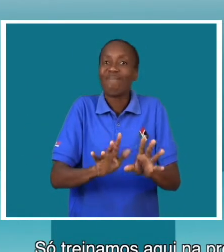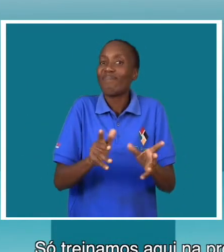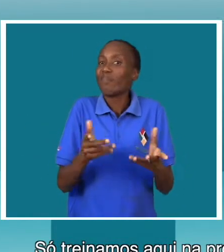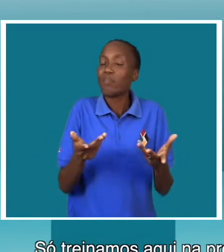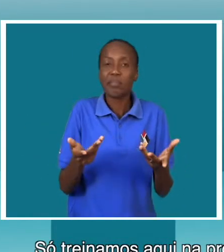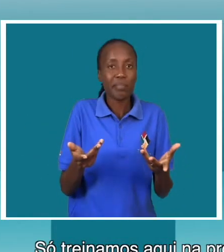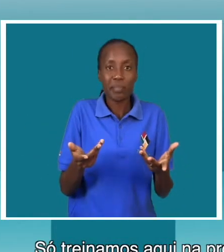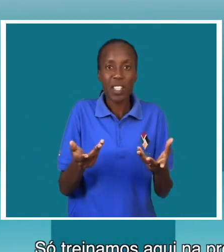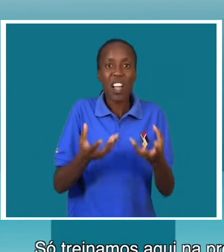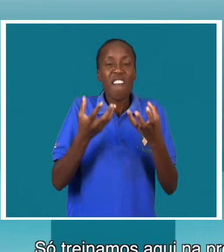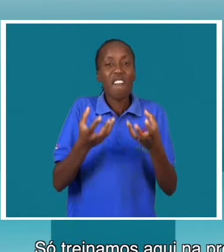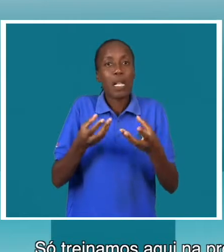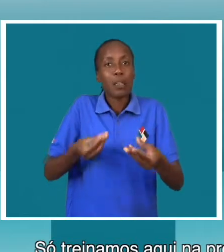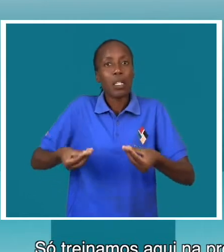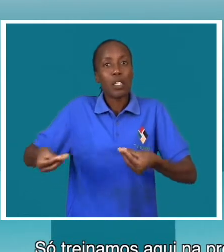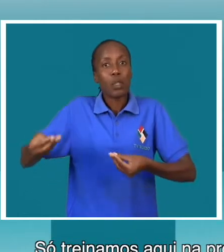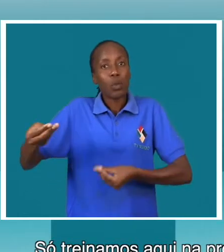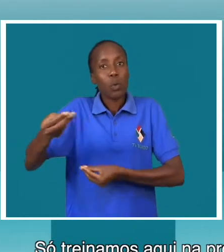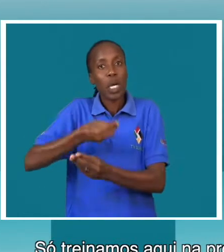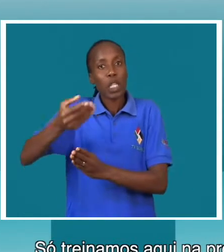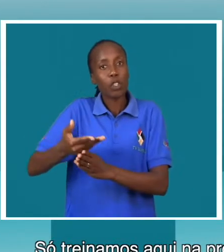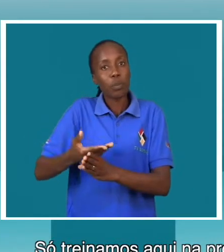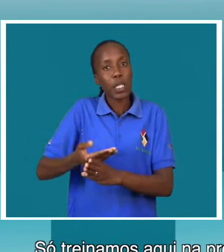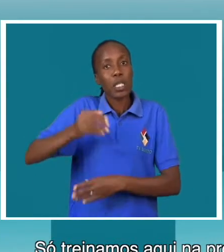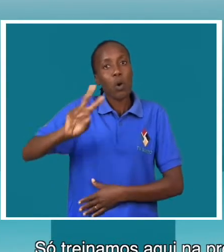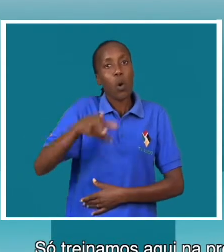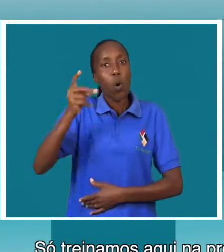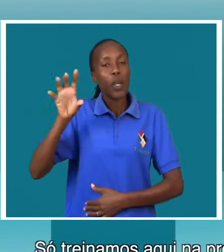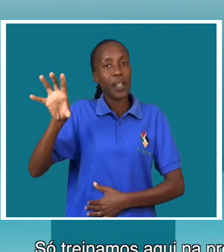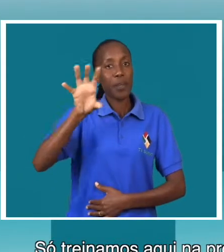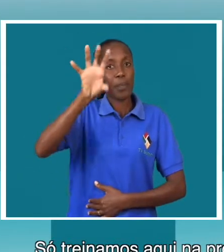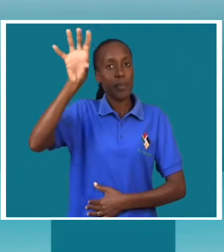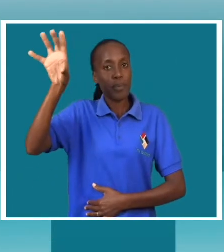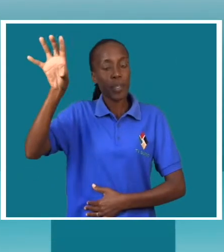troca de experiência com as outras províncias.